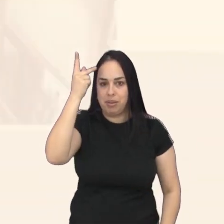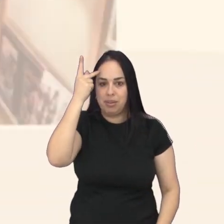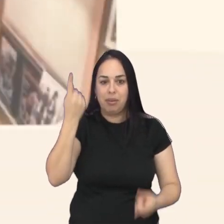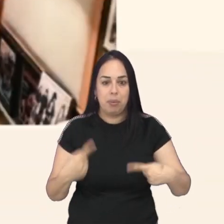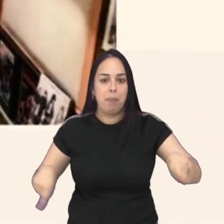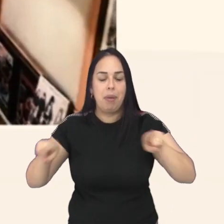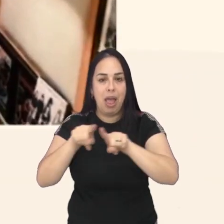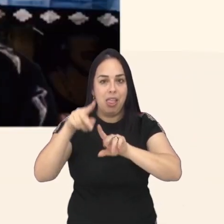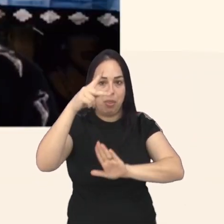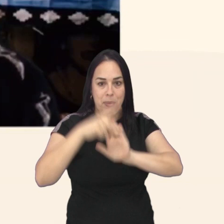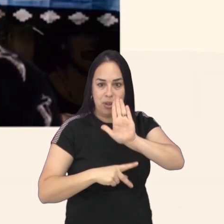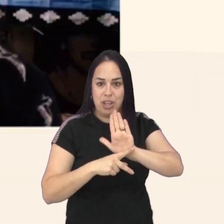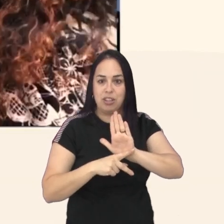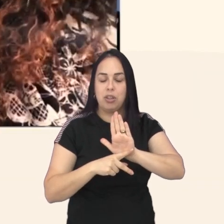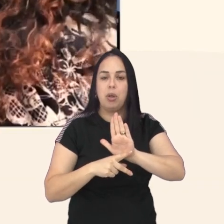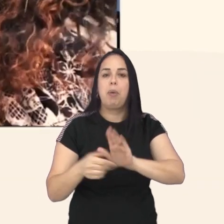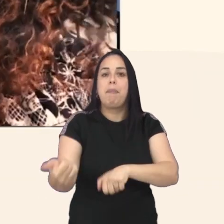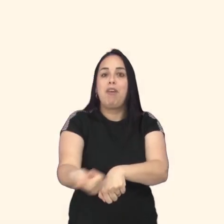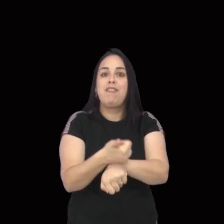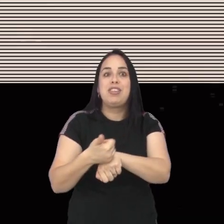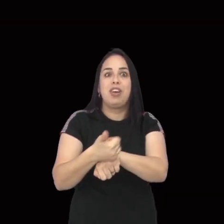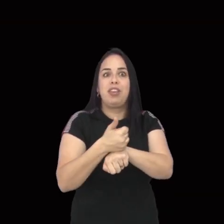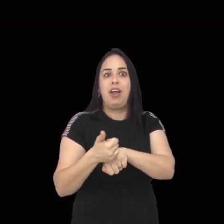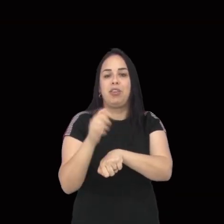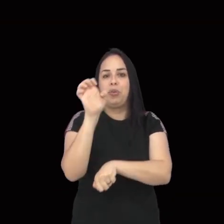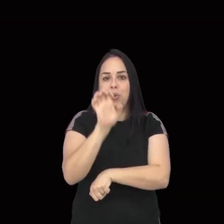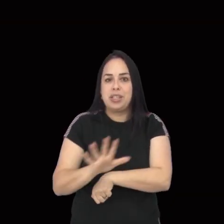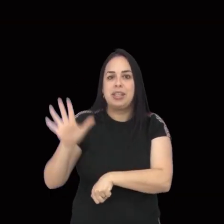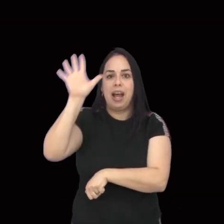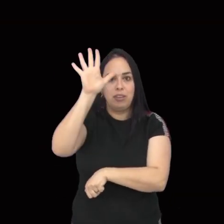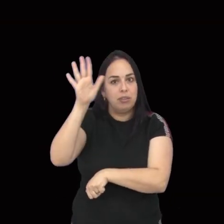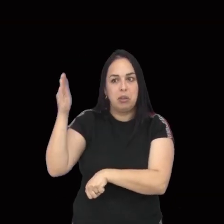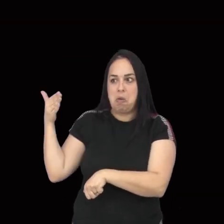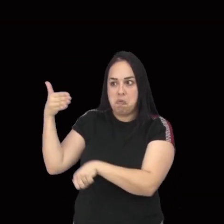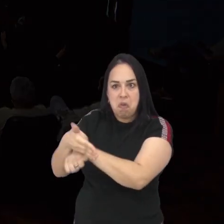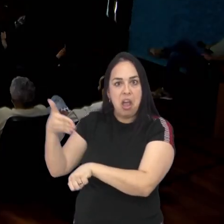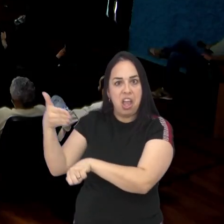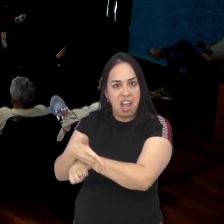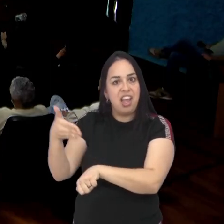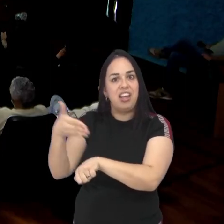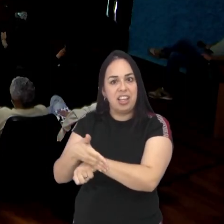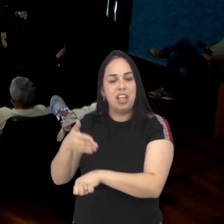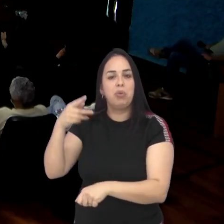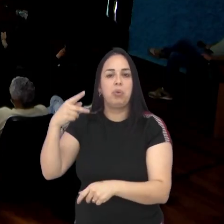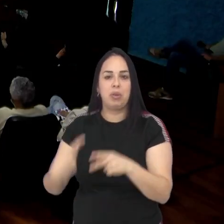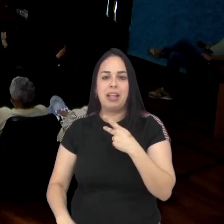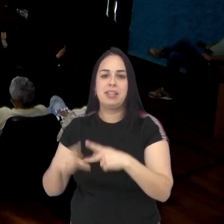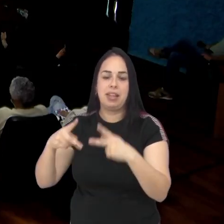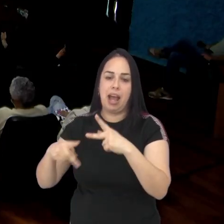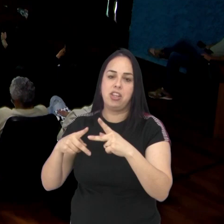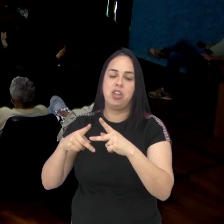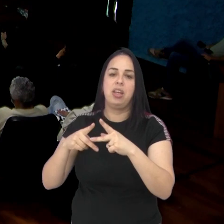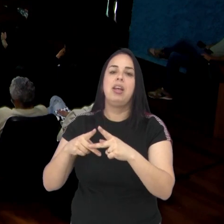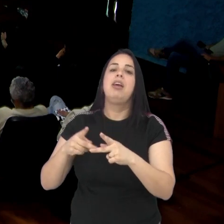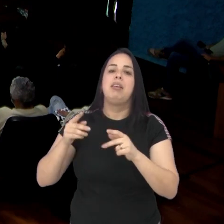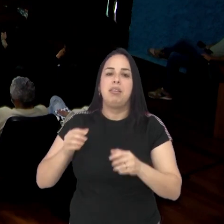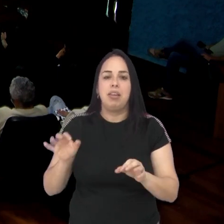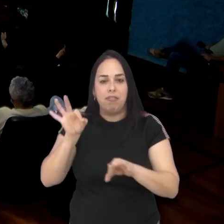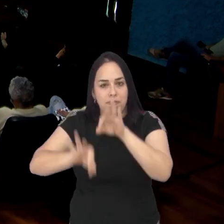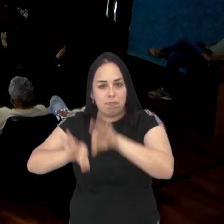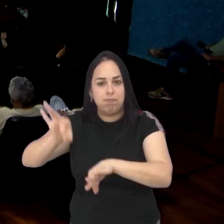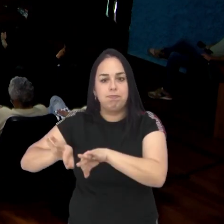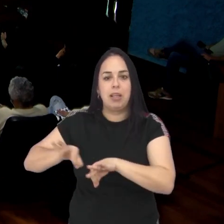projeto .mis, profissionais de todo o estado vêm até a cidade promover oficinas e difundir a